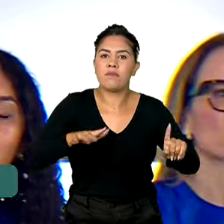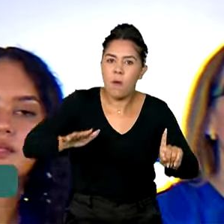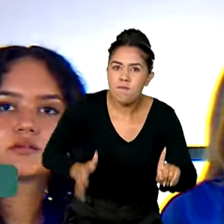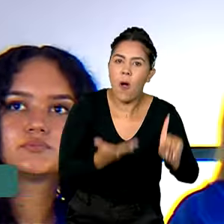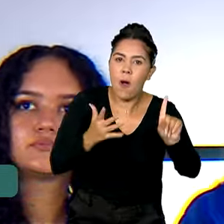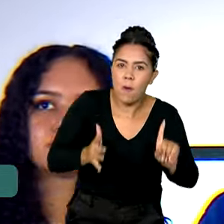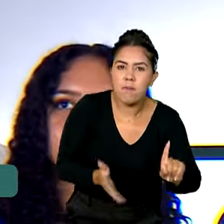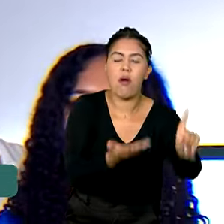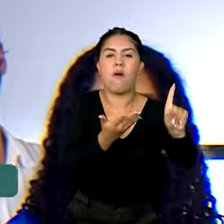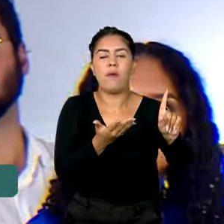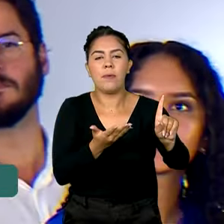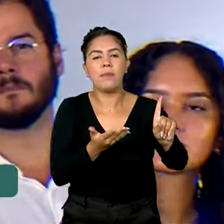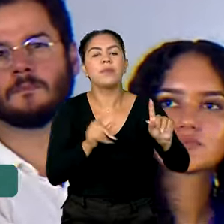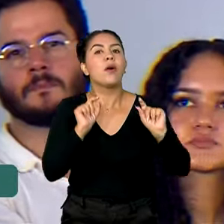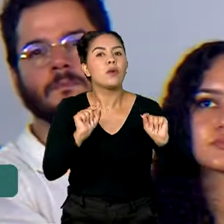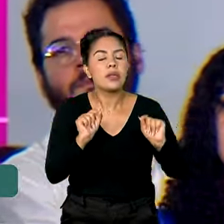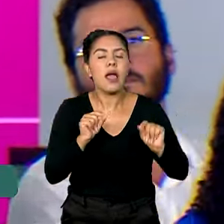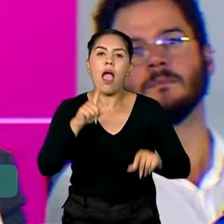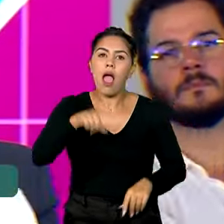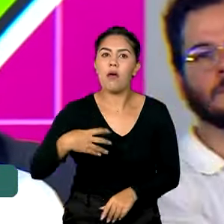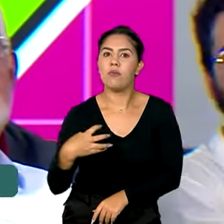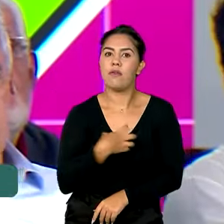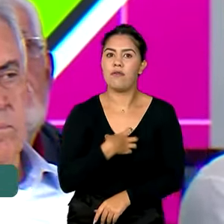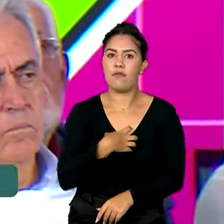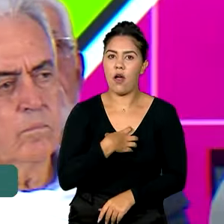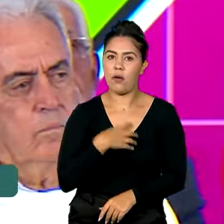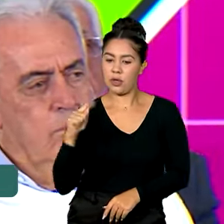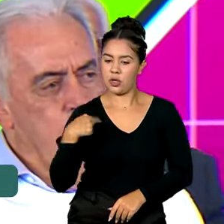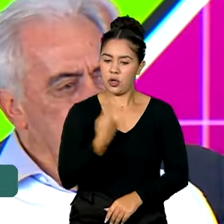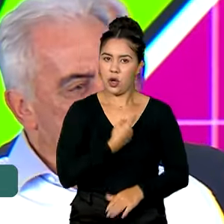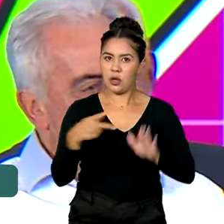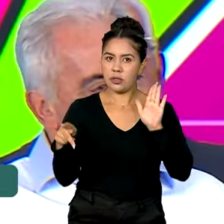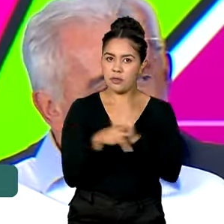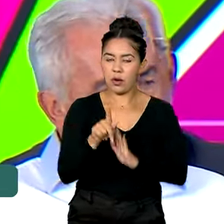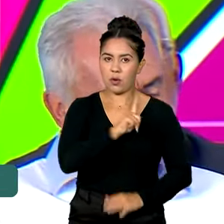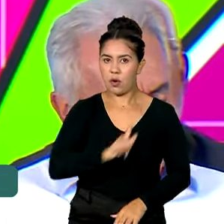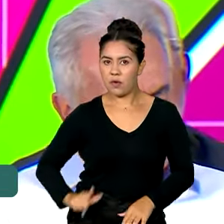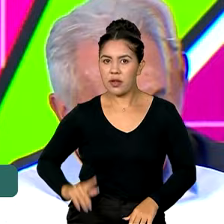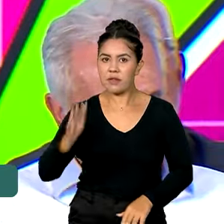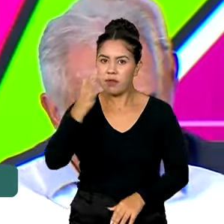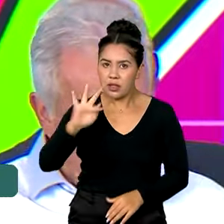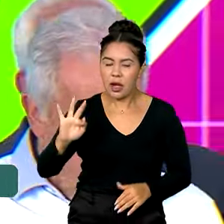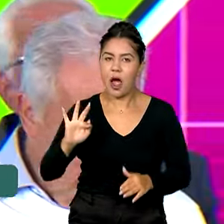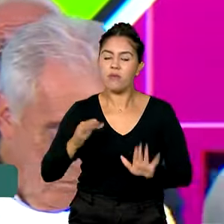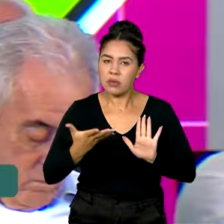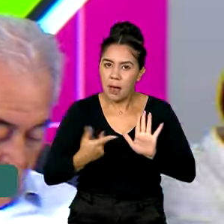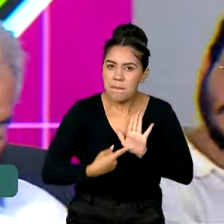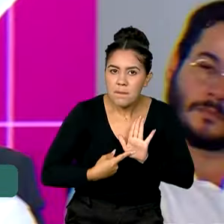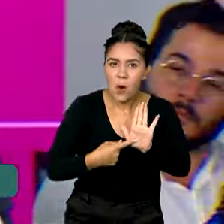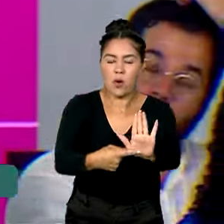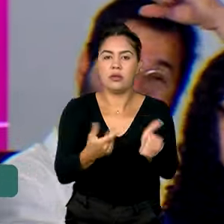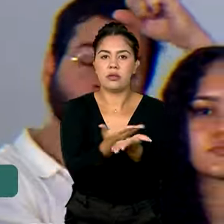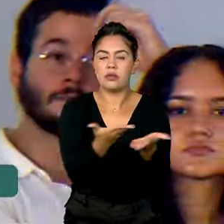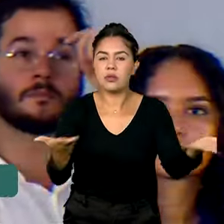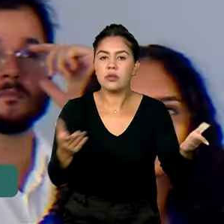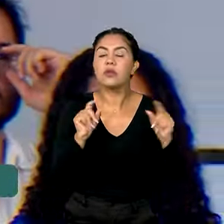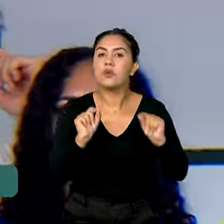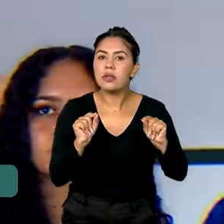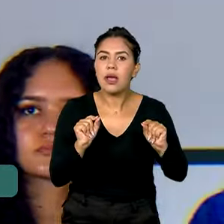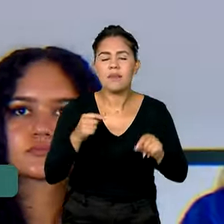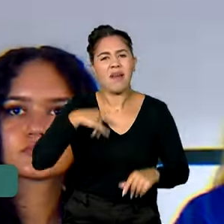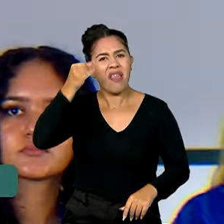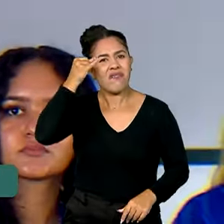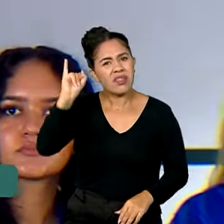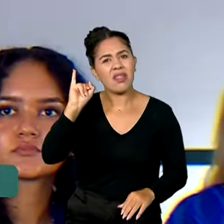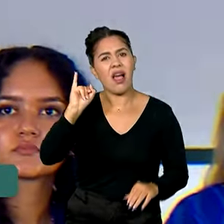programa é uma demonstração que nós estamos dando para que a gente não veja mais